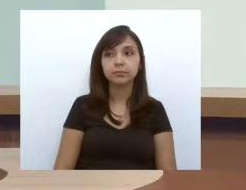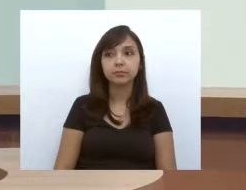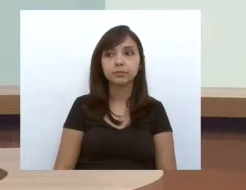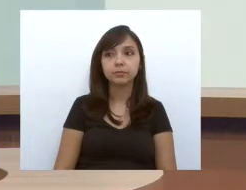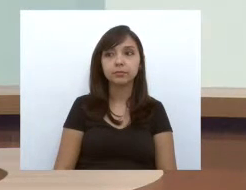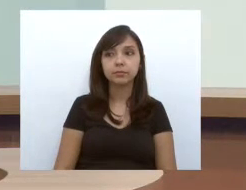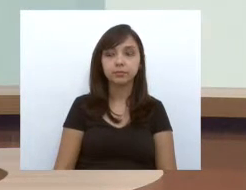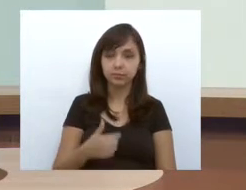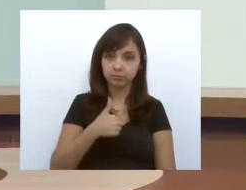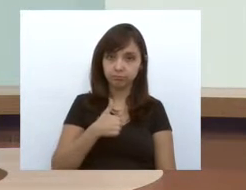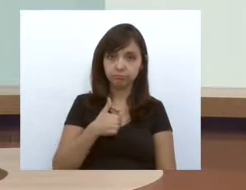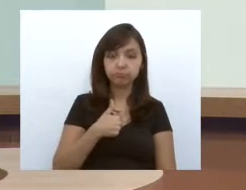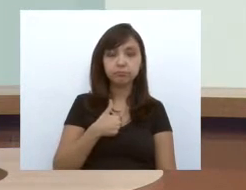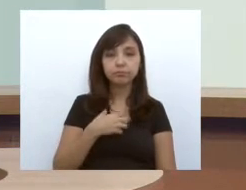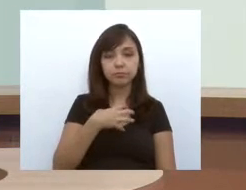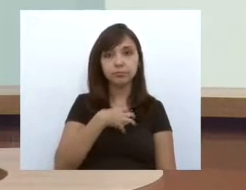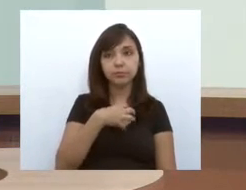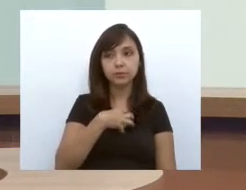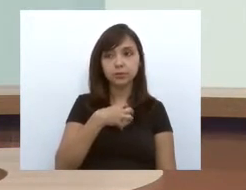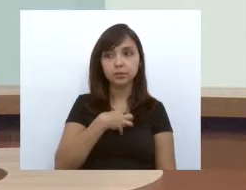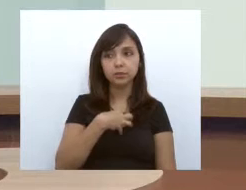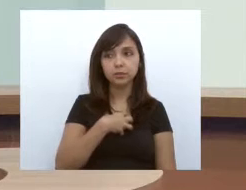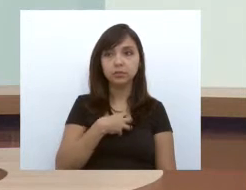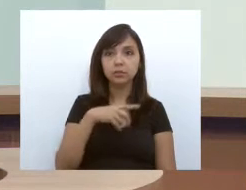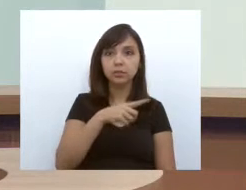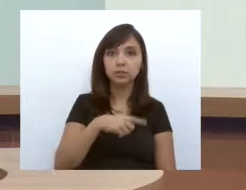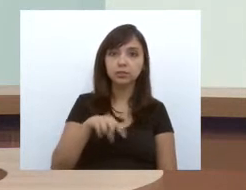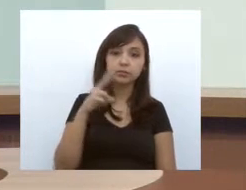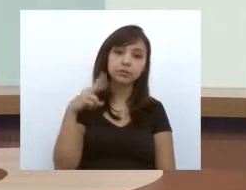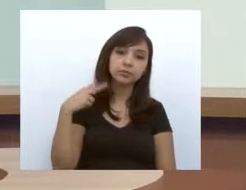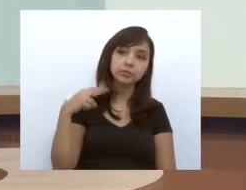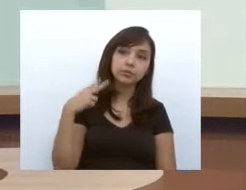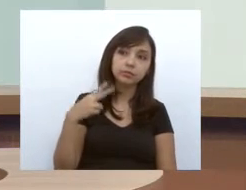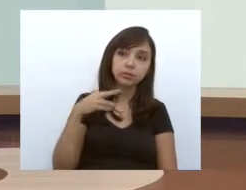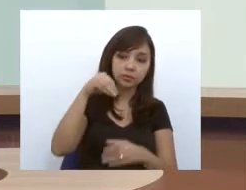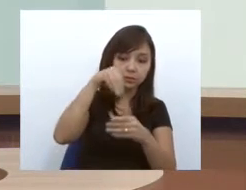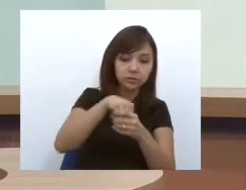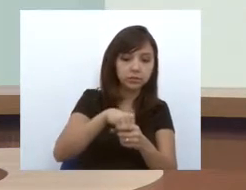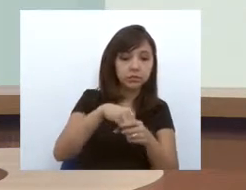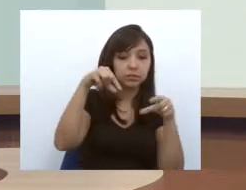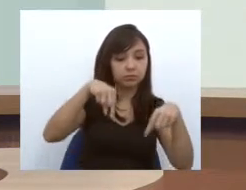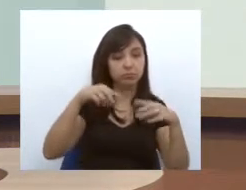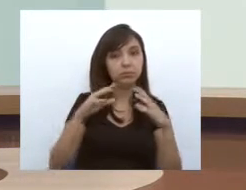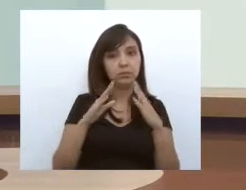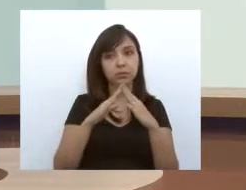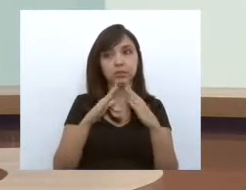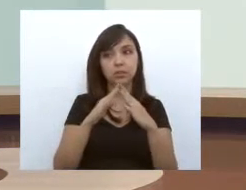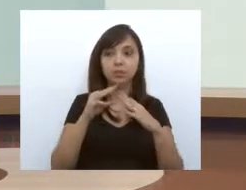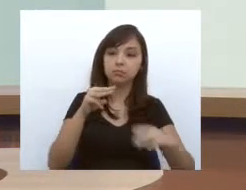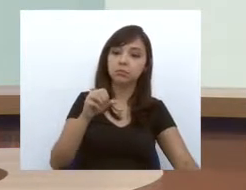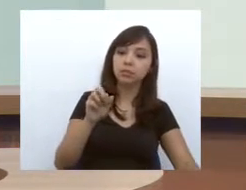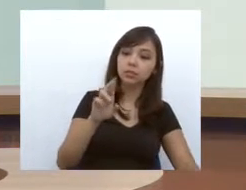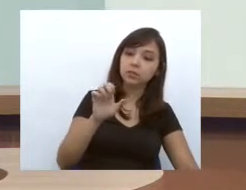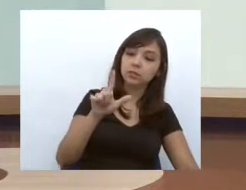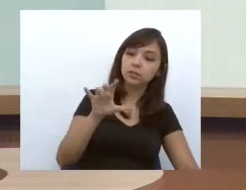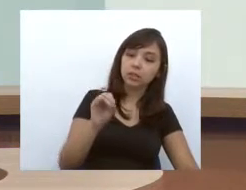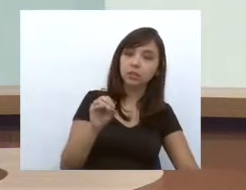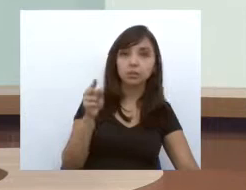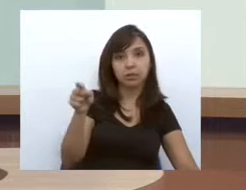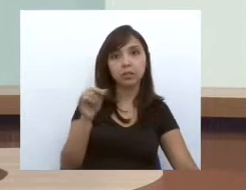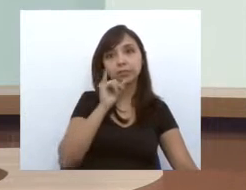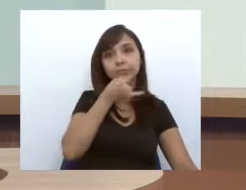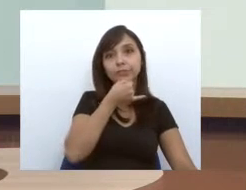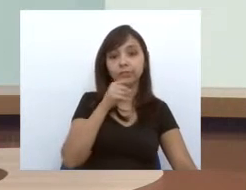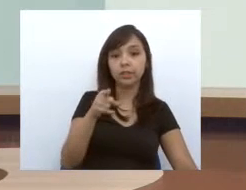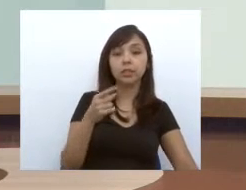Eu tenho uma prática, senhor presidente, de não constranger vereador aqui dentro desta casa. O Marcelo Semidaldo foi infeliz de